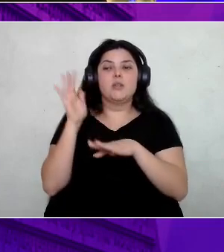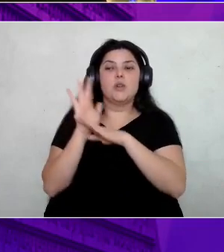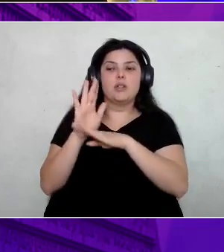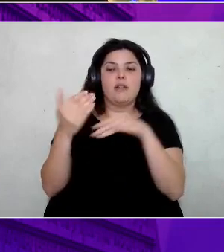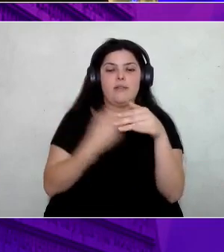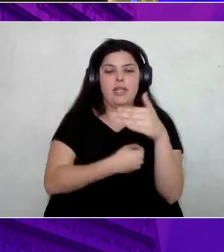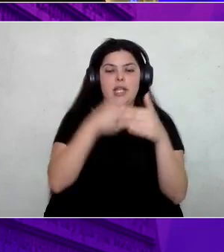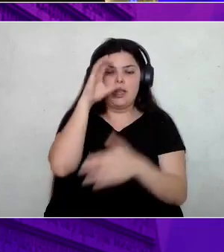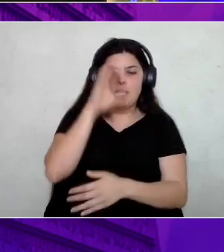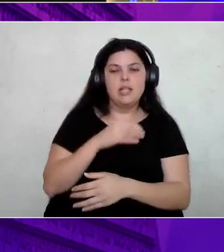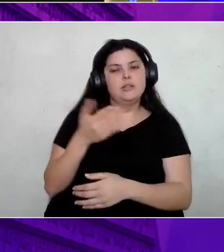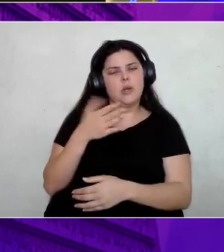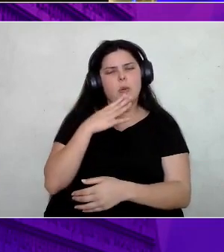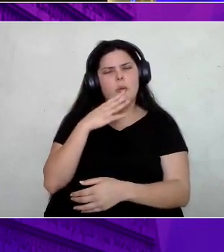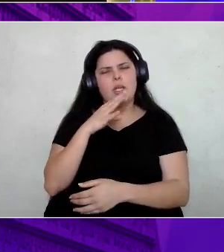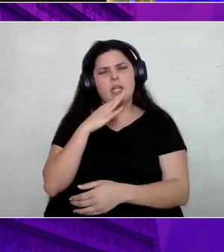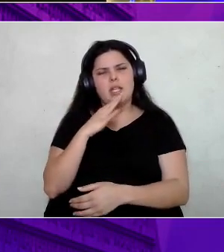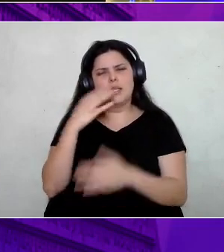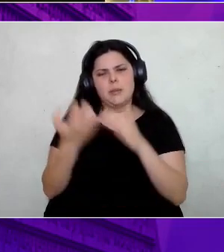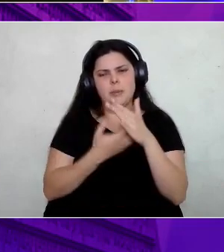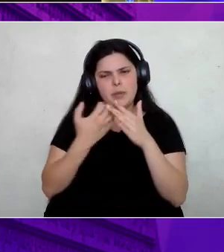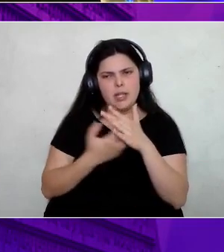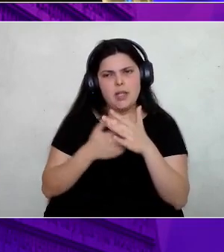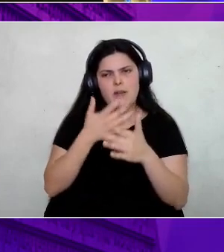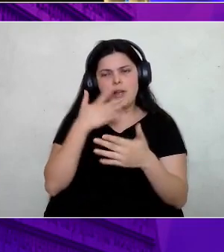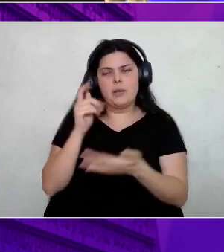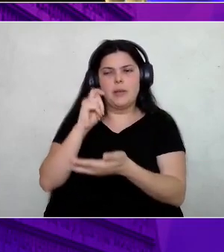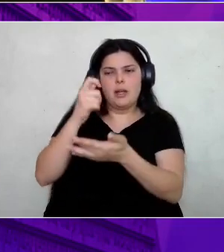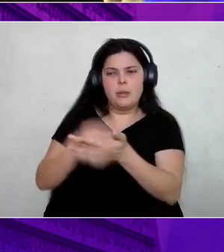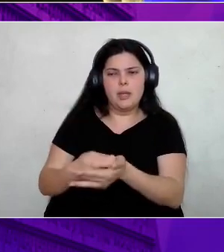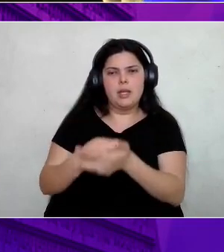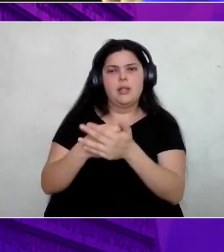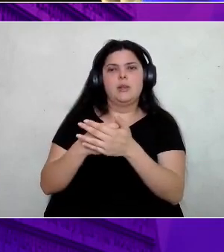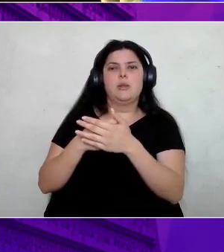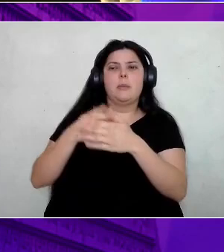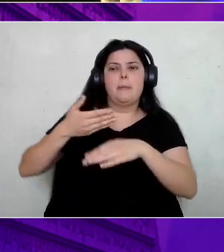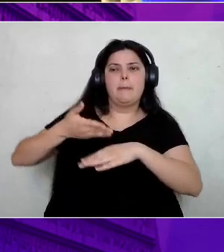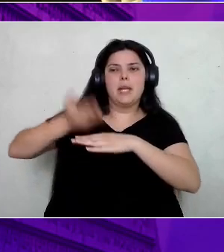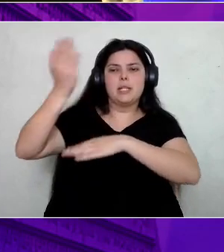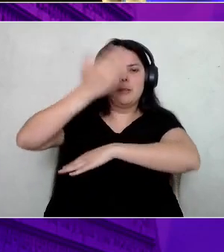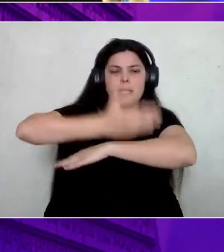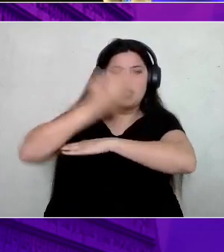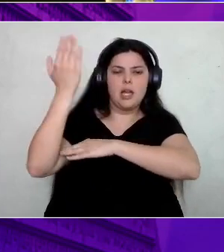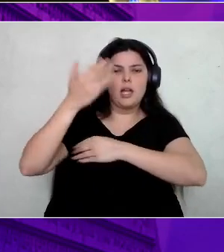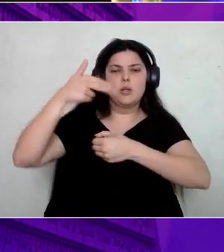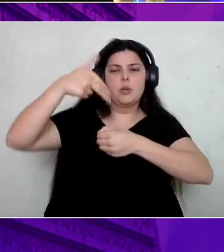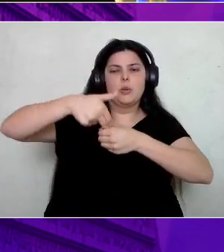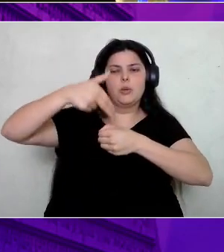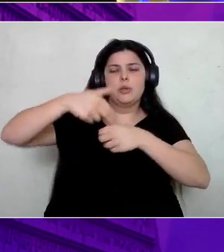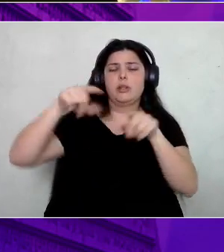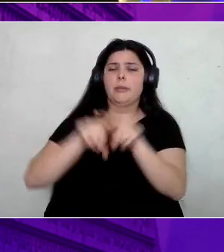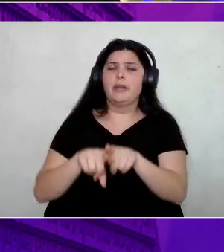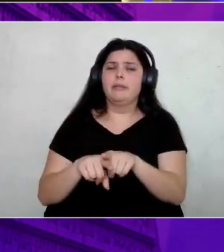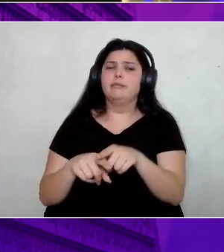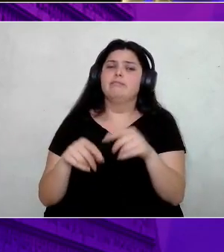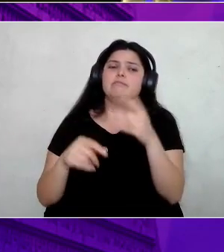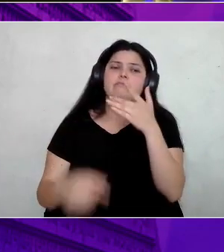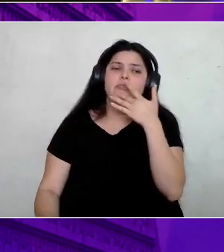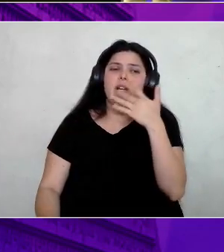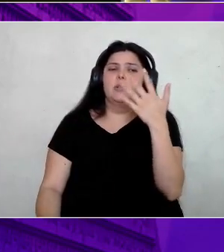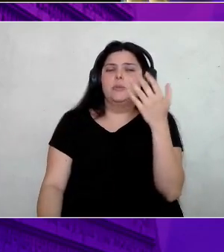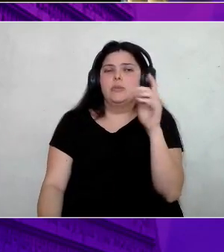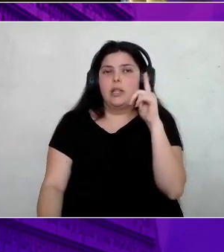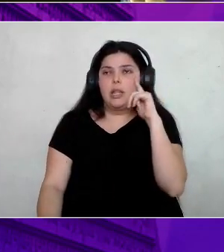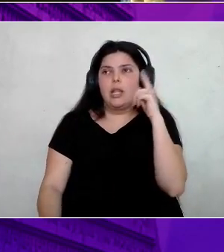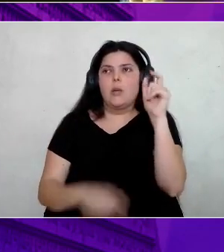devem conhecer a empresa, facilita pagamento, passa no pedágio, passa no abastecimento. Então, a ideia era que, para atendimento, a gente